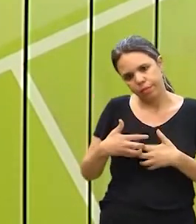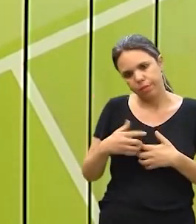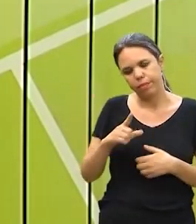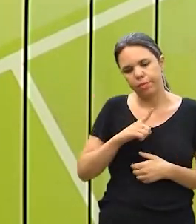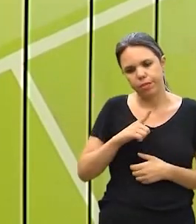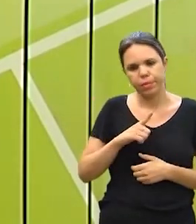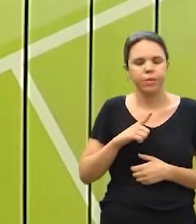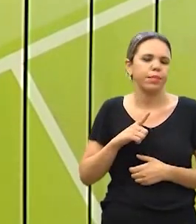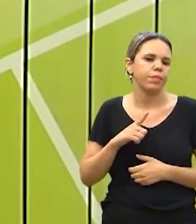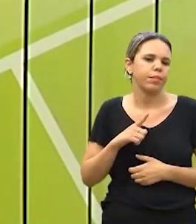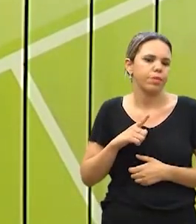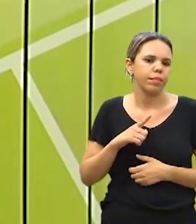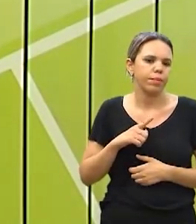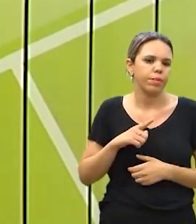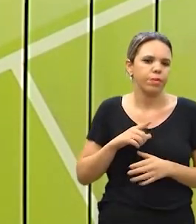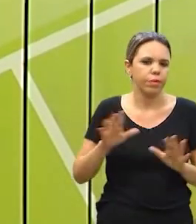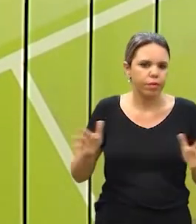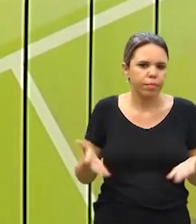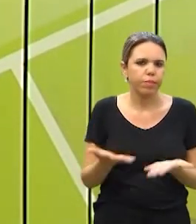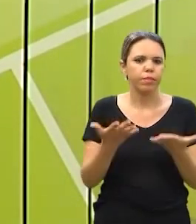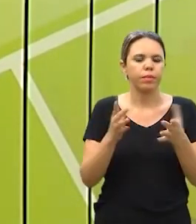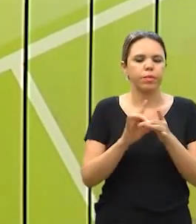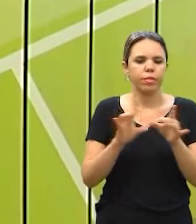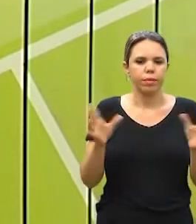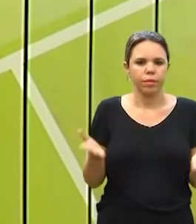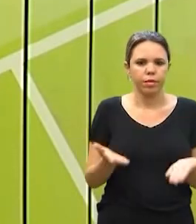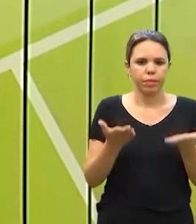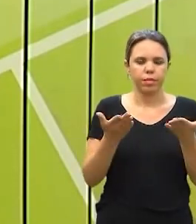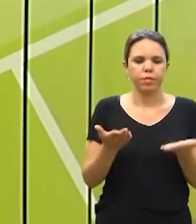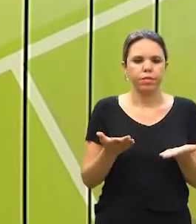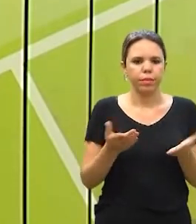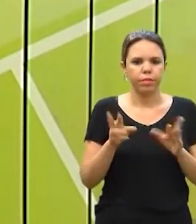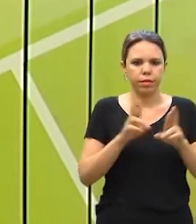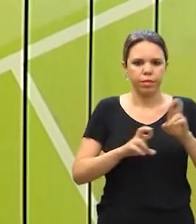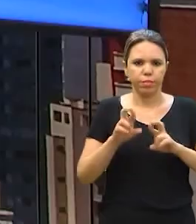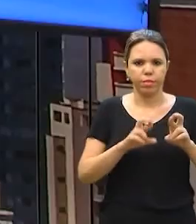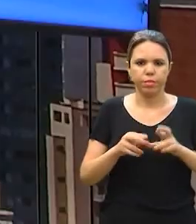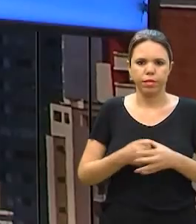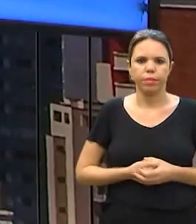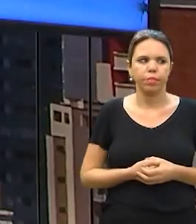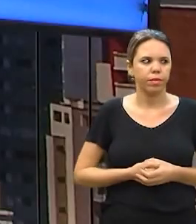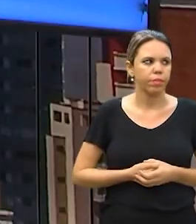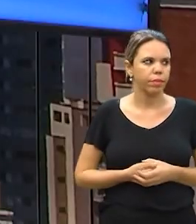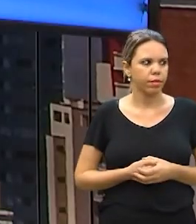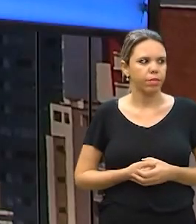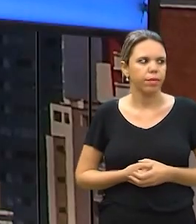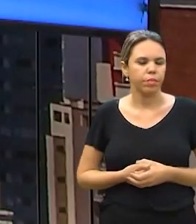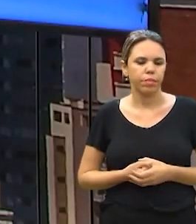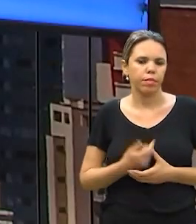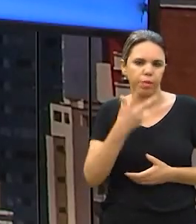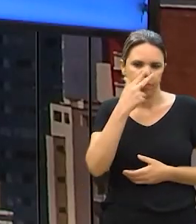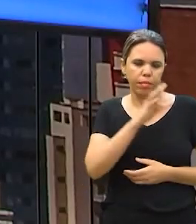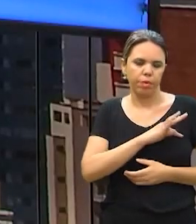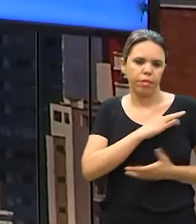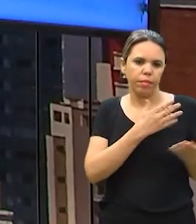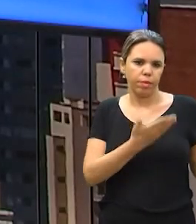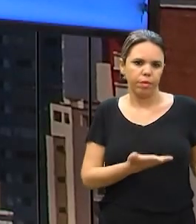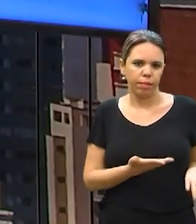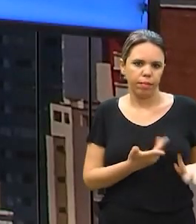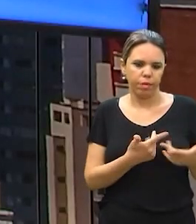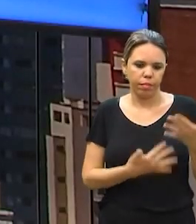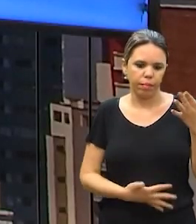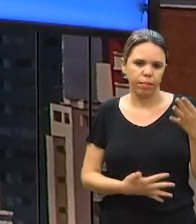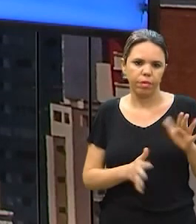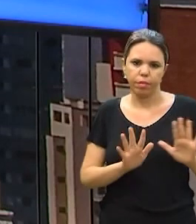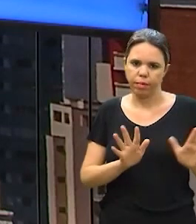para ter um caráter consultivo, deliberativo e fiscalizador. Parece muito técnico, né? Parece